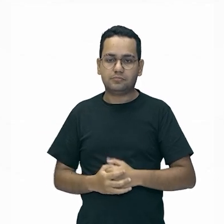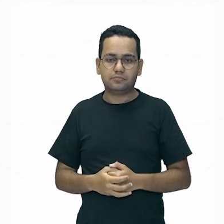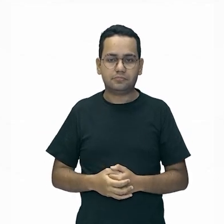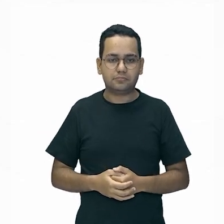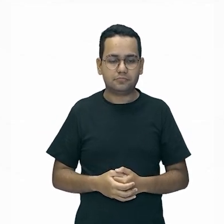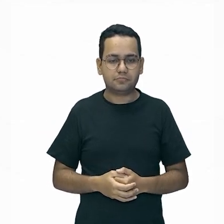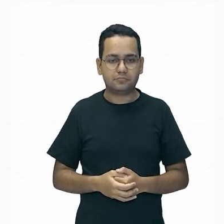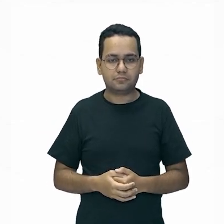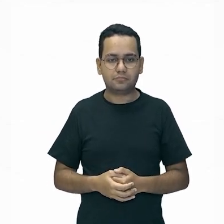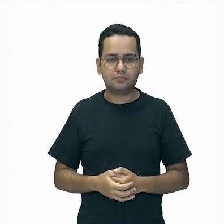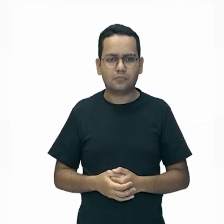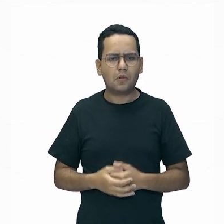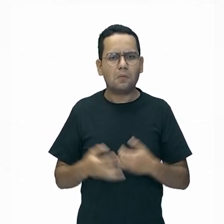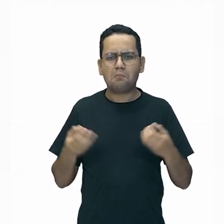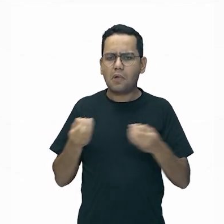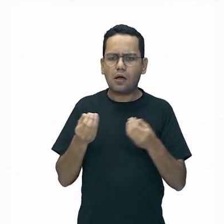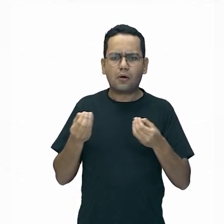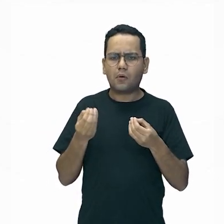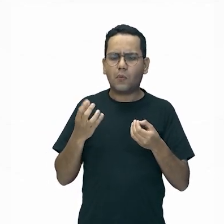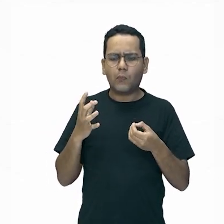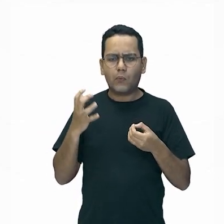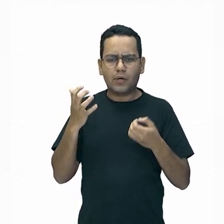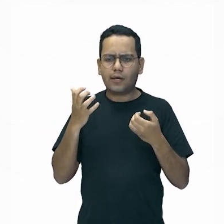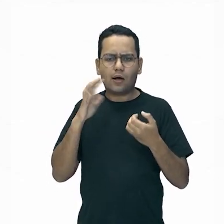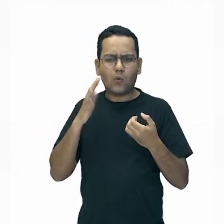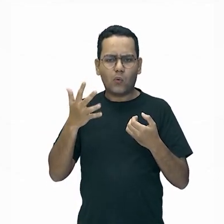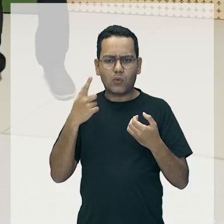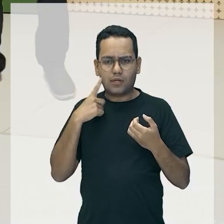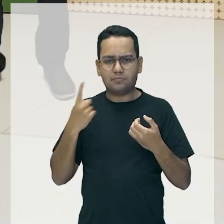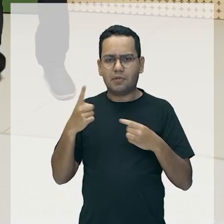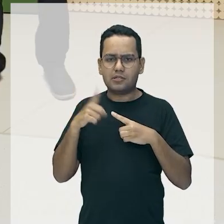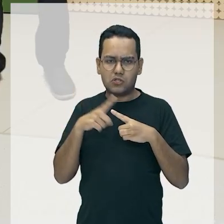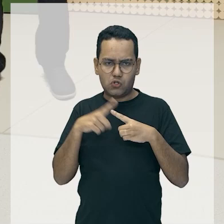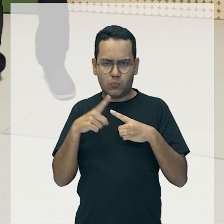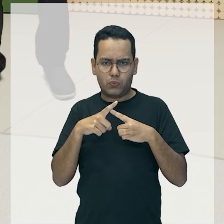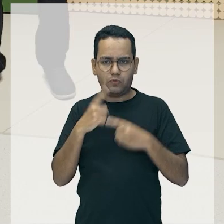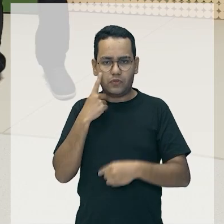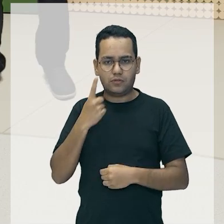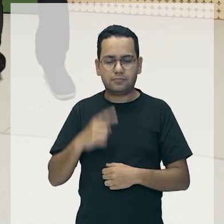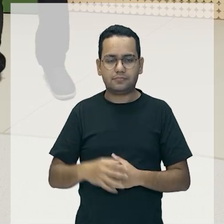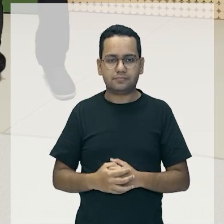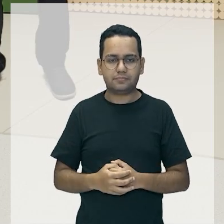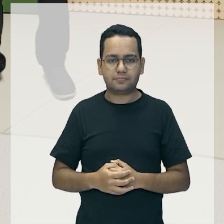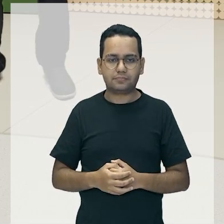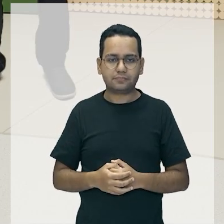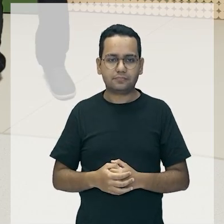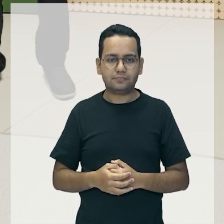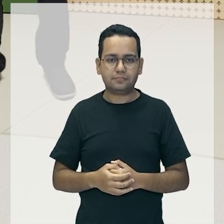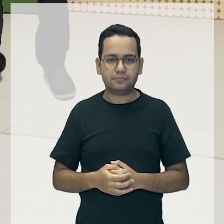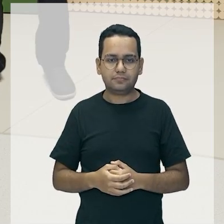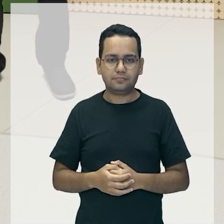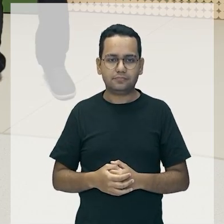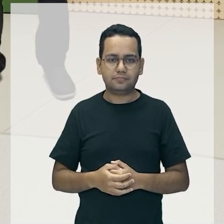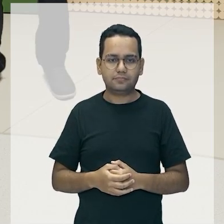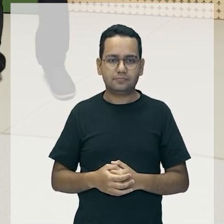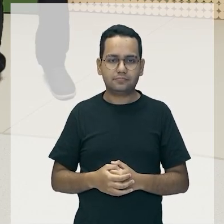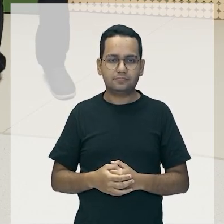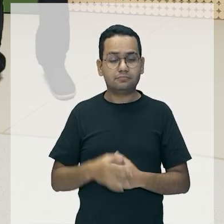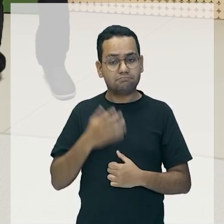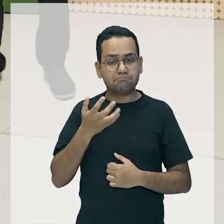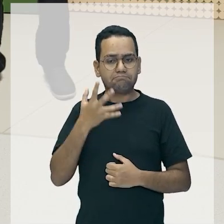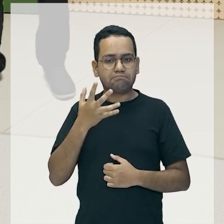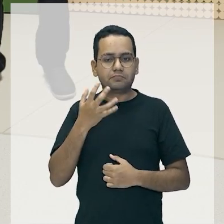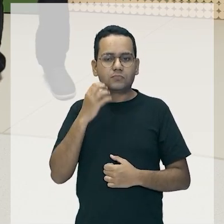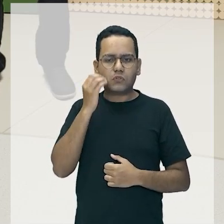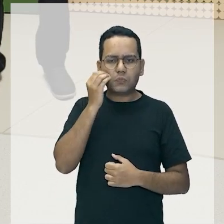de fissão nuclear, esse tipo de divisão, eu trouxe para vocês aqui essa animação, olha só. Então, nesse meu simulador aqui, melhor